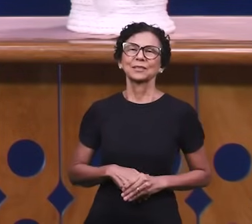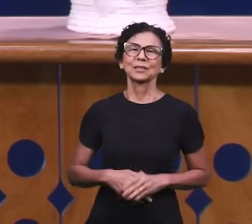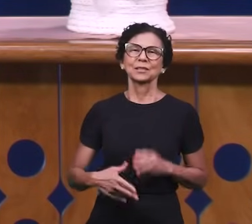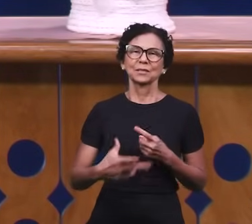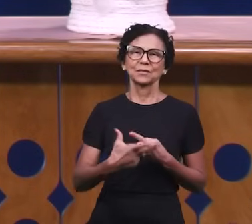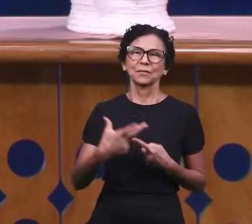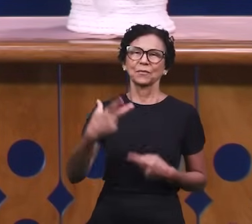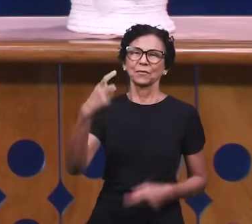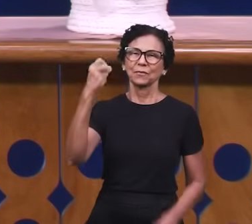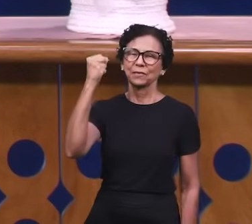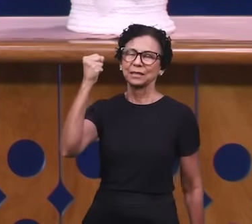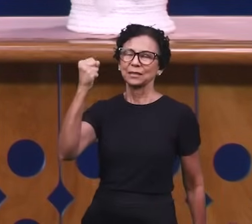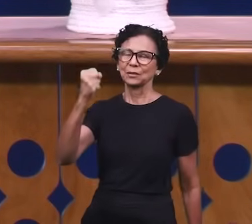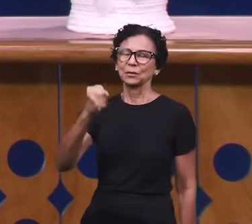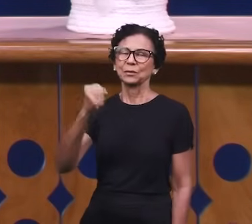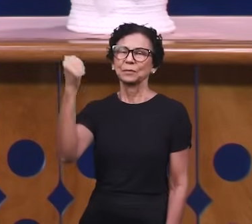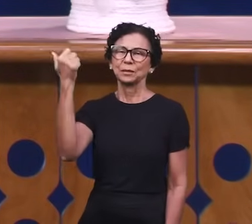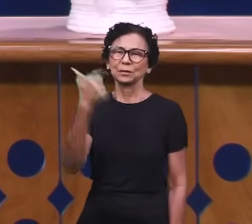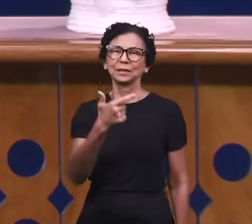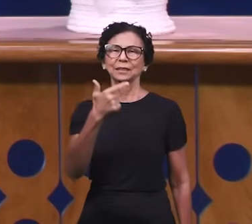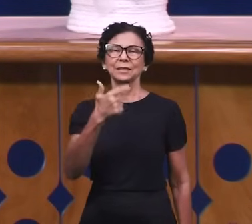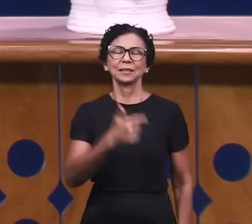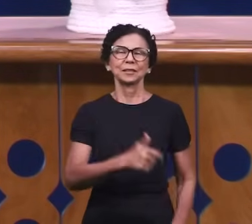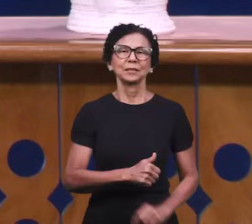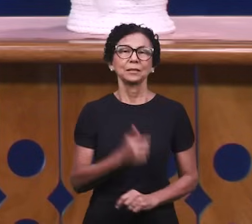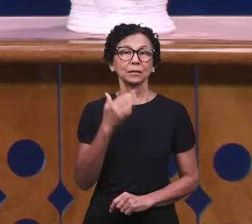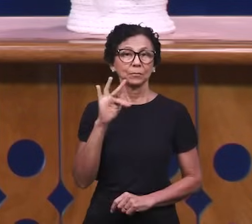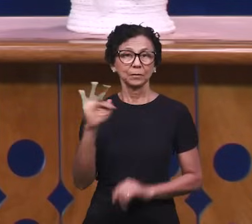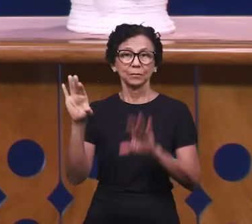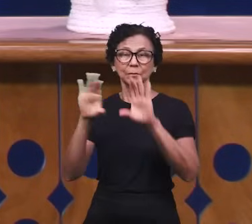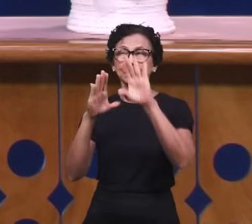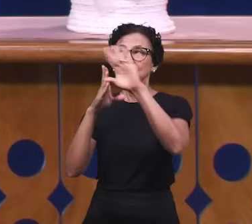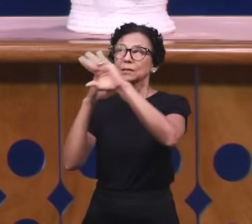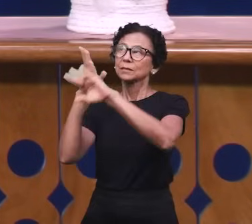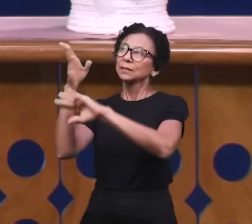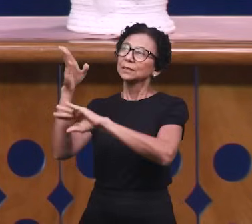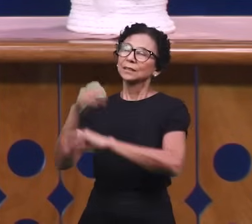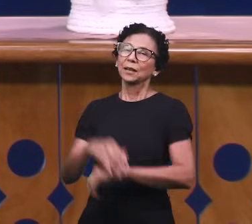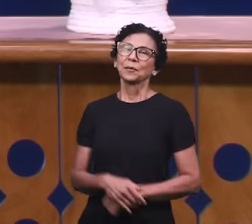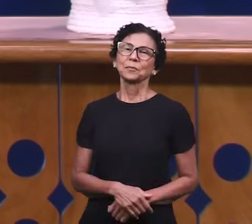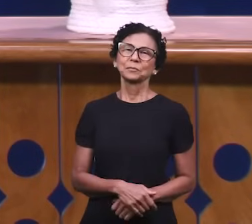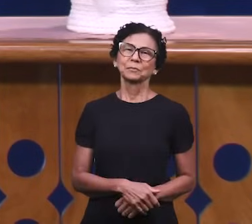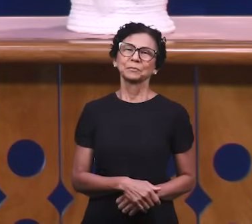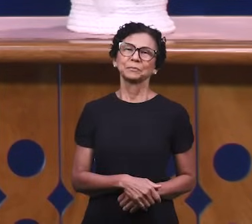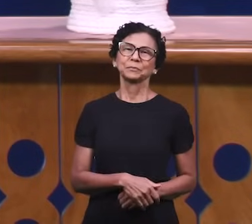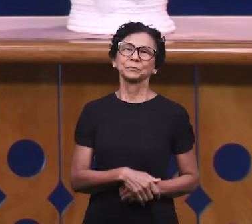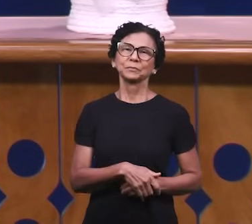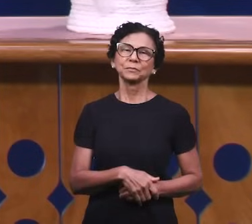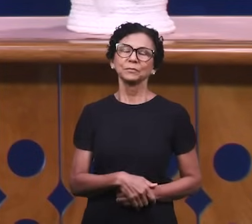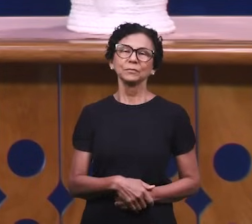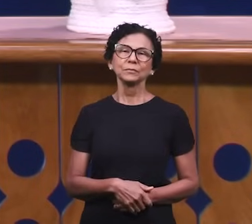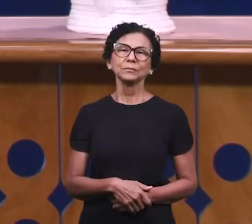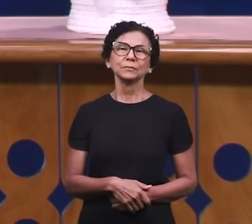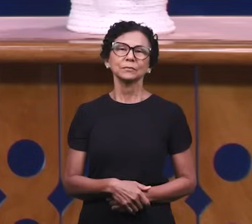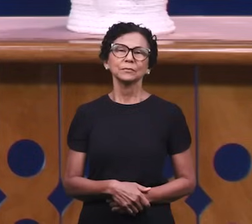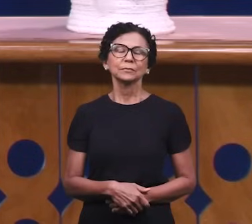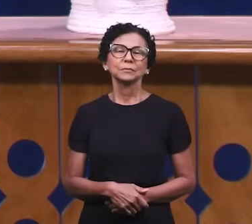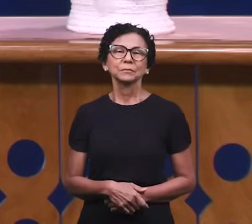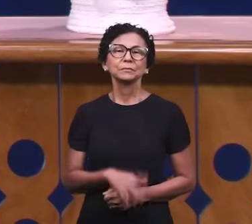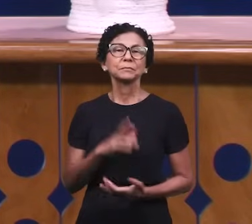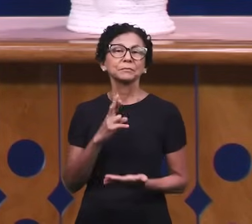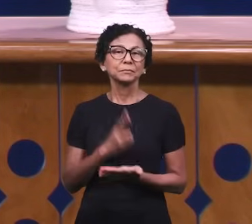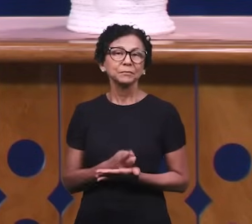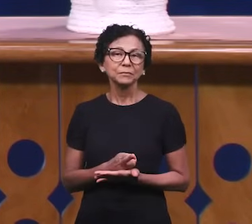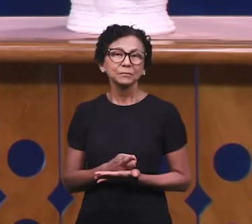somos já mais do que vencedores. E nós entraremos em breve em Jerusalém com o resultado